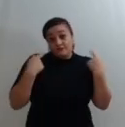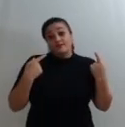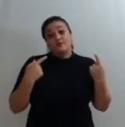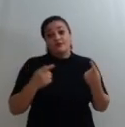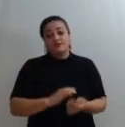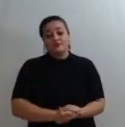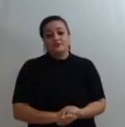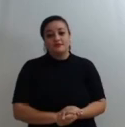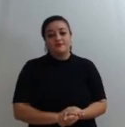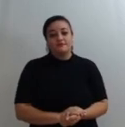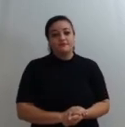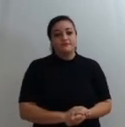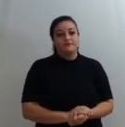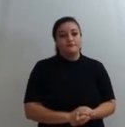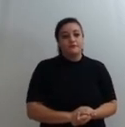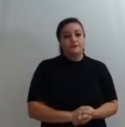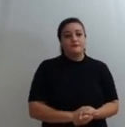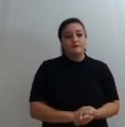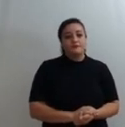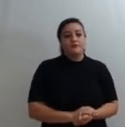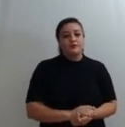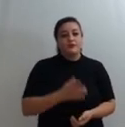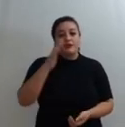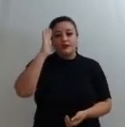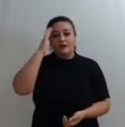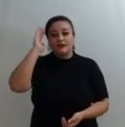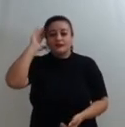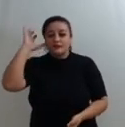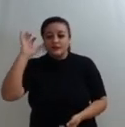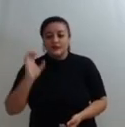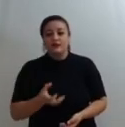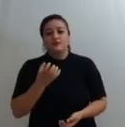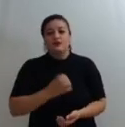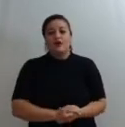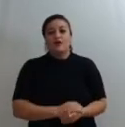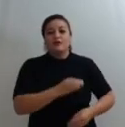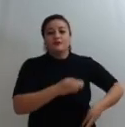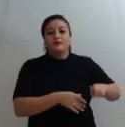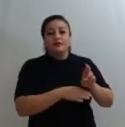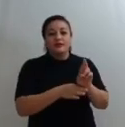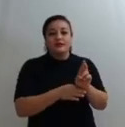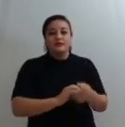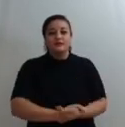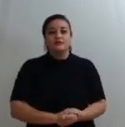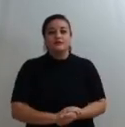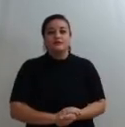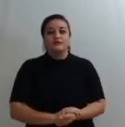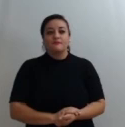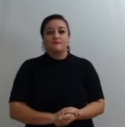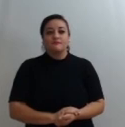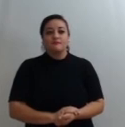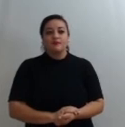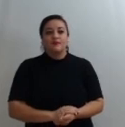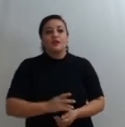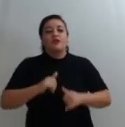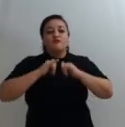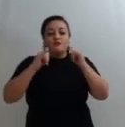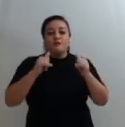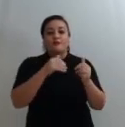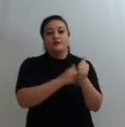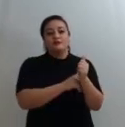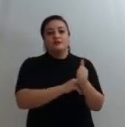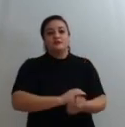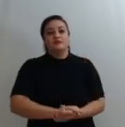auto-incriminar-se, entendo que a referida ordem de vida da desembargadora relatora, para que o ora paciente informasse a senha, se revela totalmente